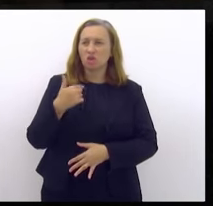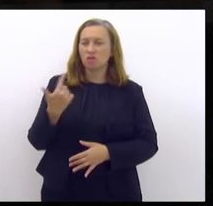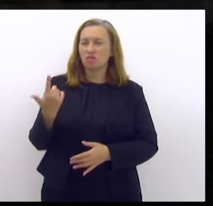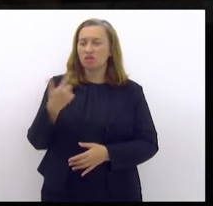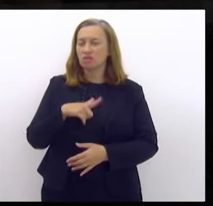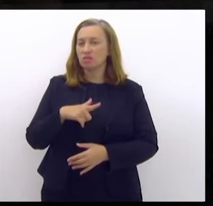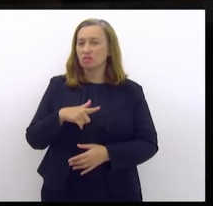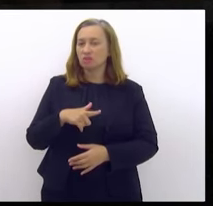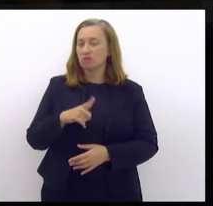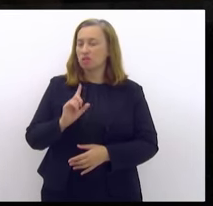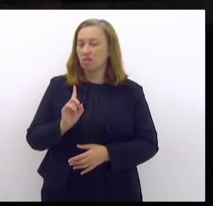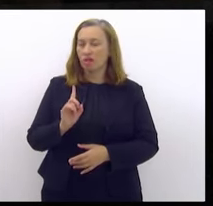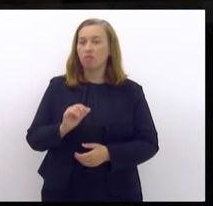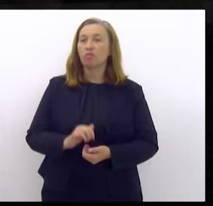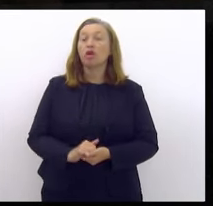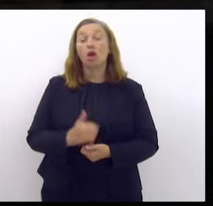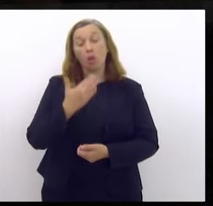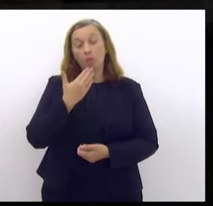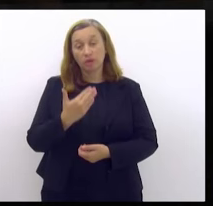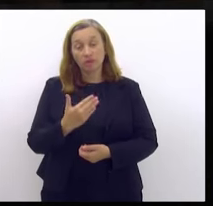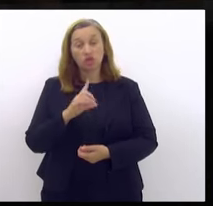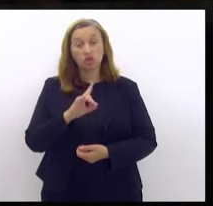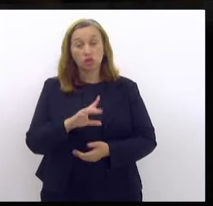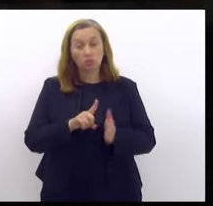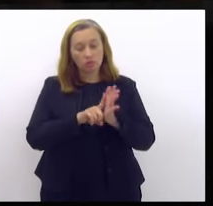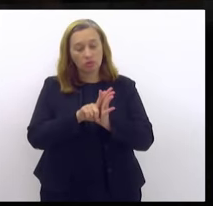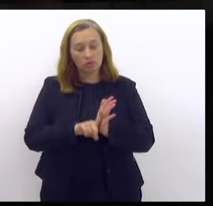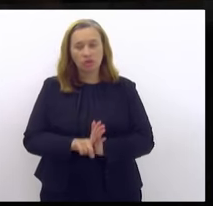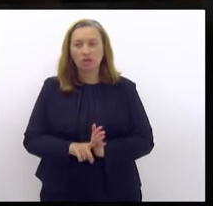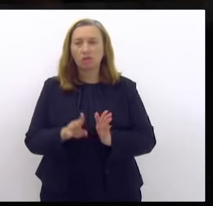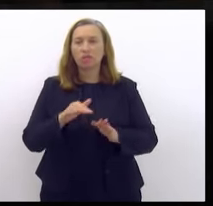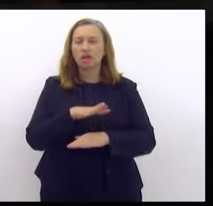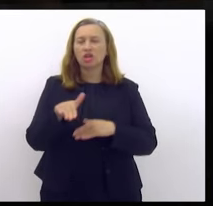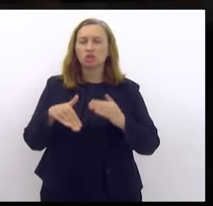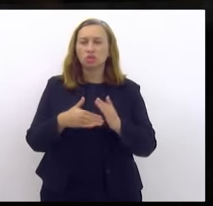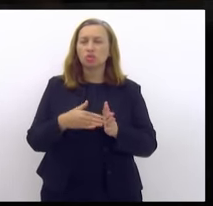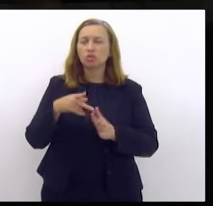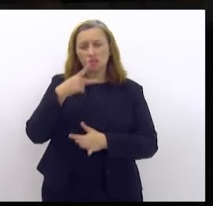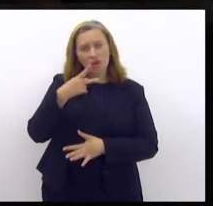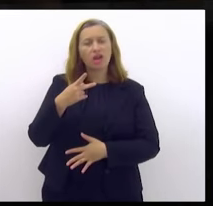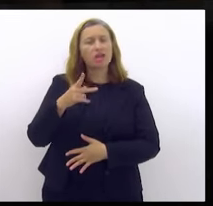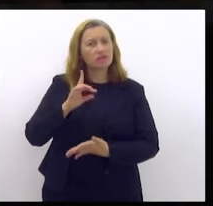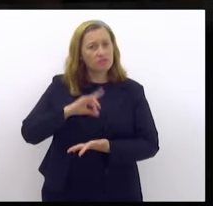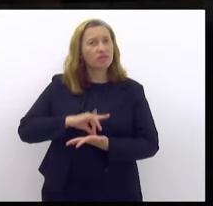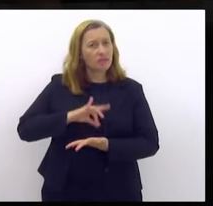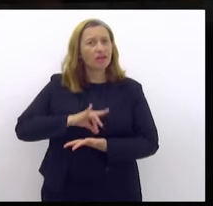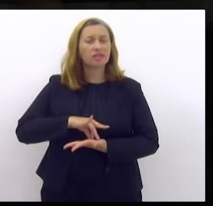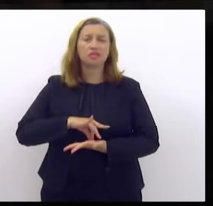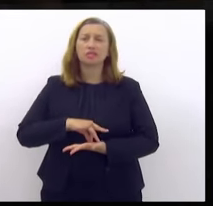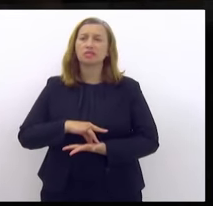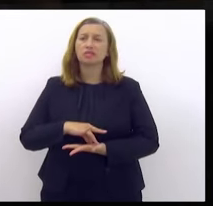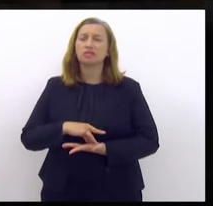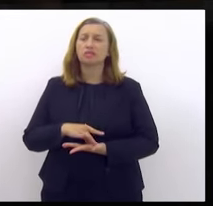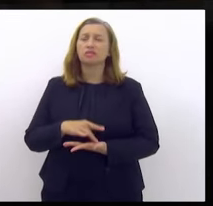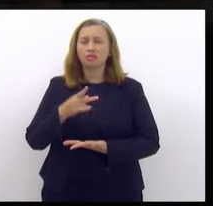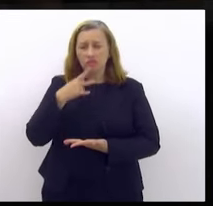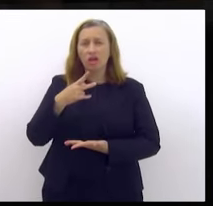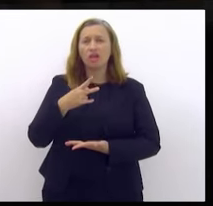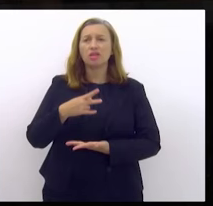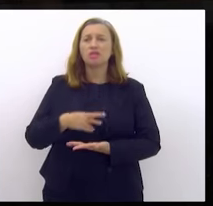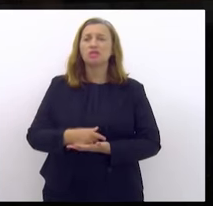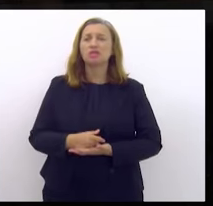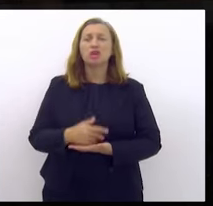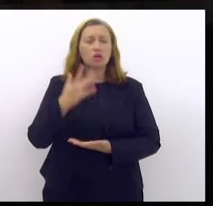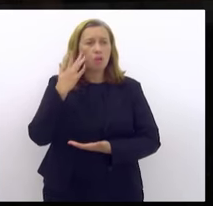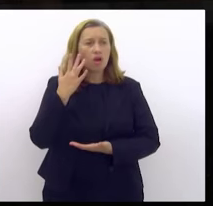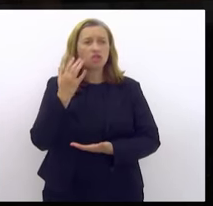contar. Eu pedi verificação é para que todo mundo se posicione mesmo. Se posicionar, e